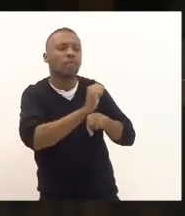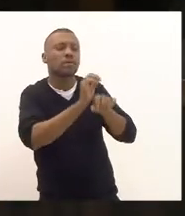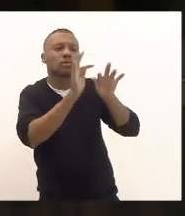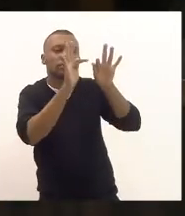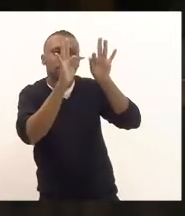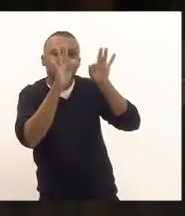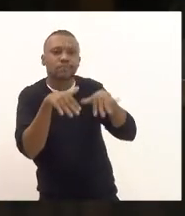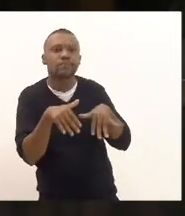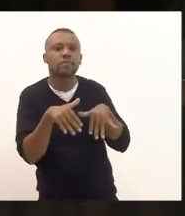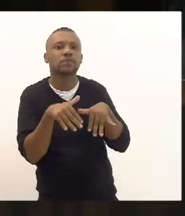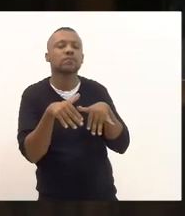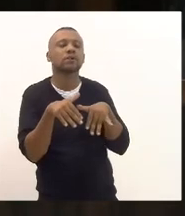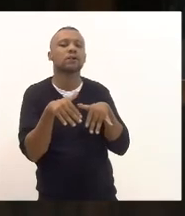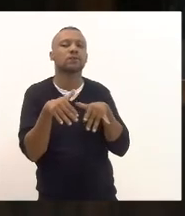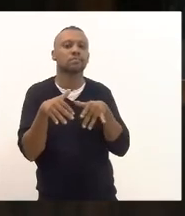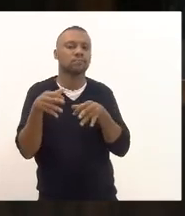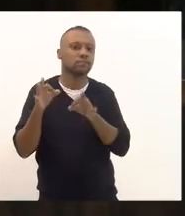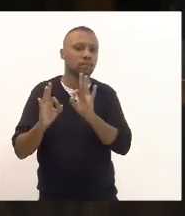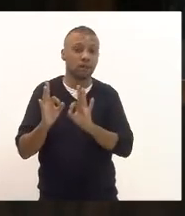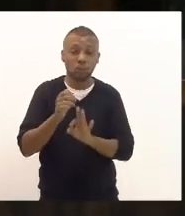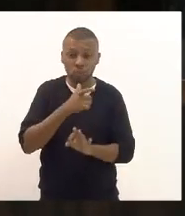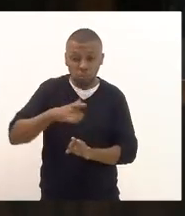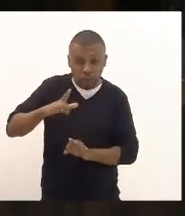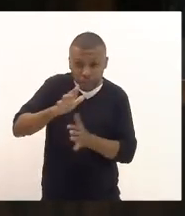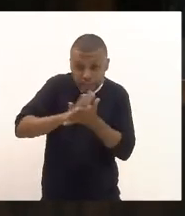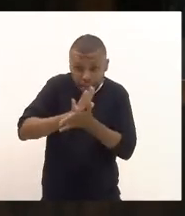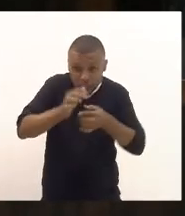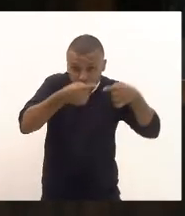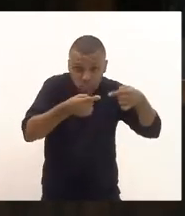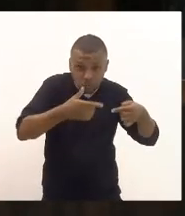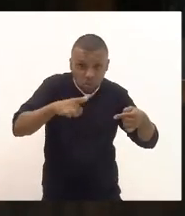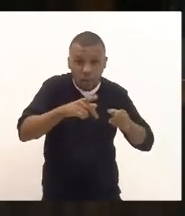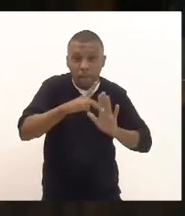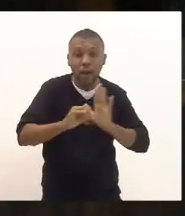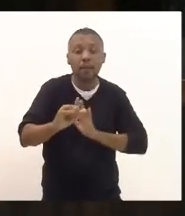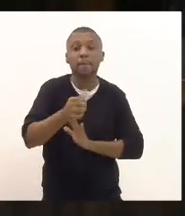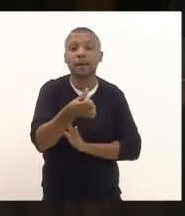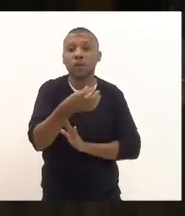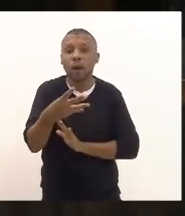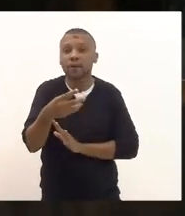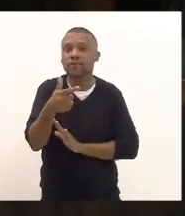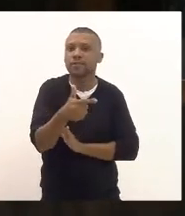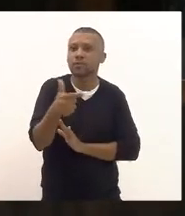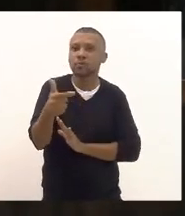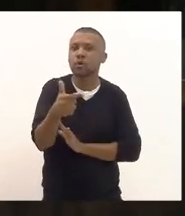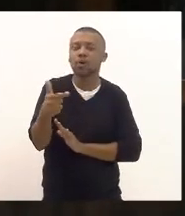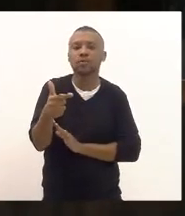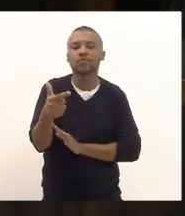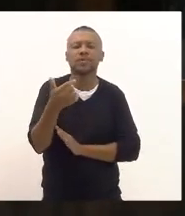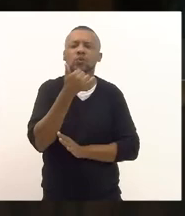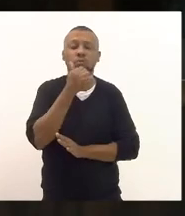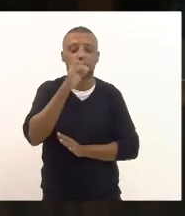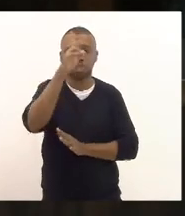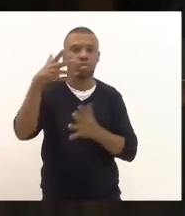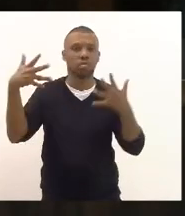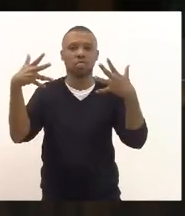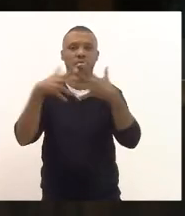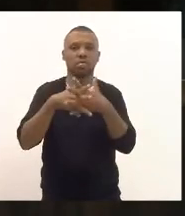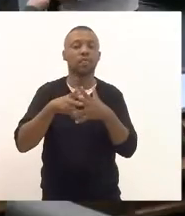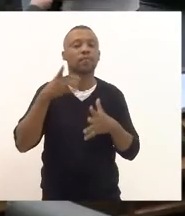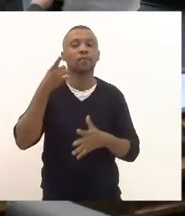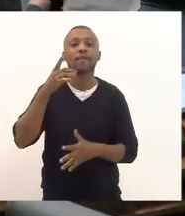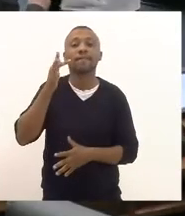o terminar aqui não haver uma Quem Queira discutir o pele 6422 Apesar um deputado Flávio